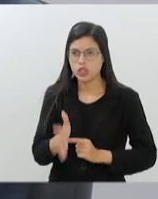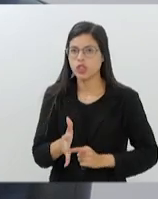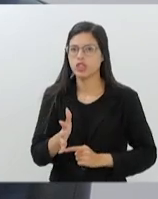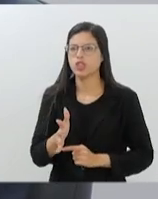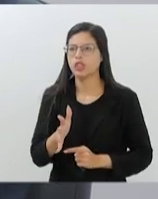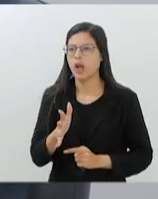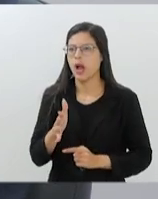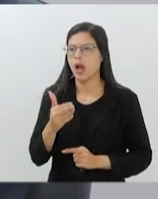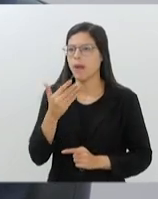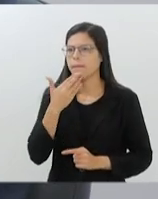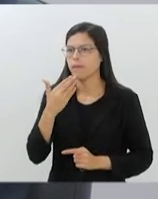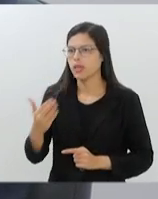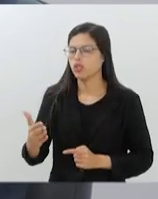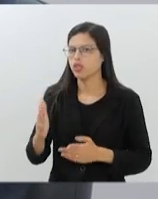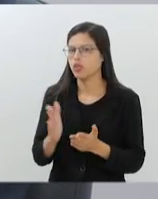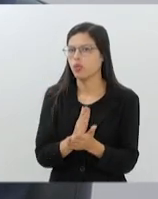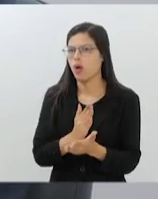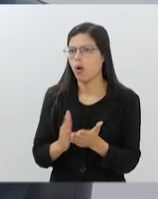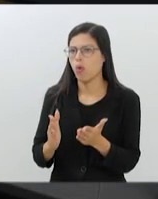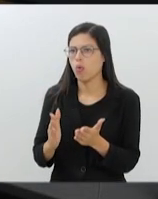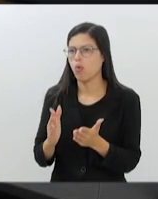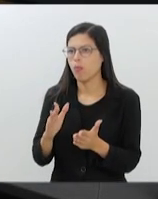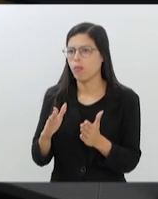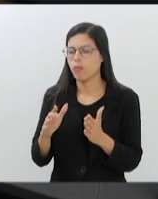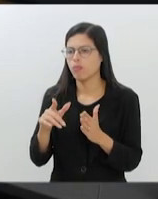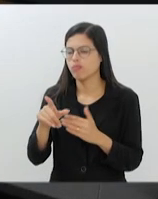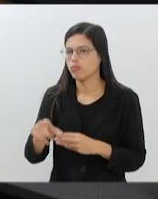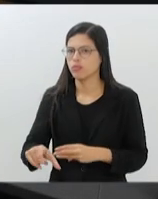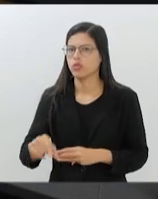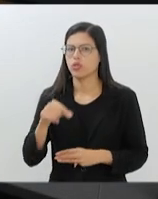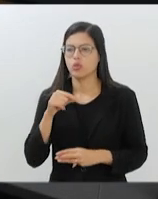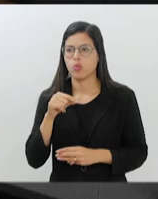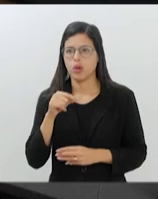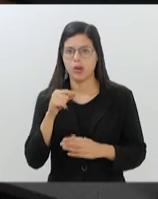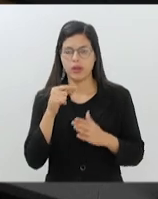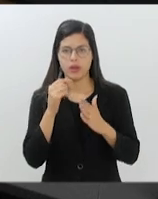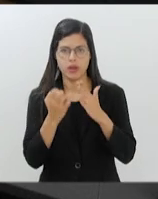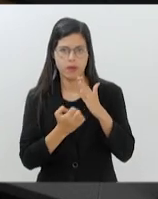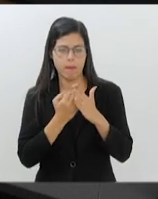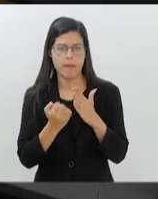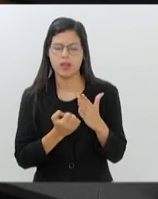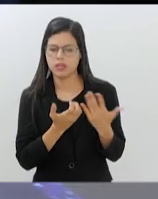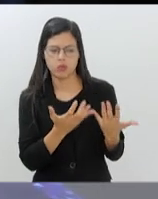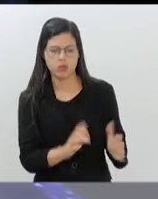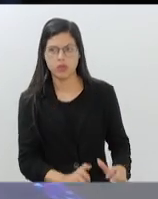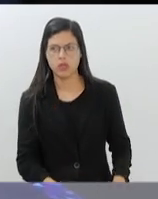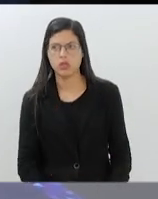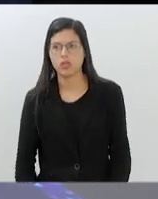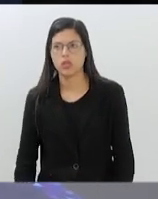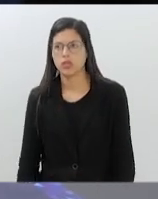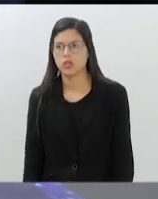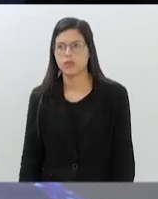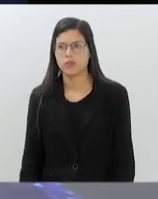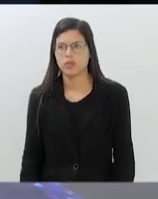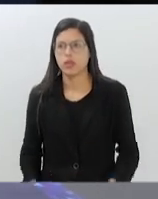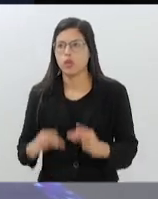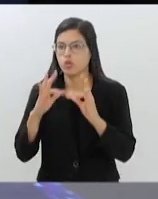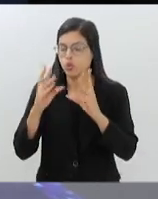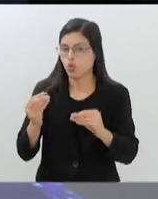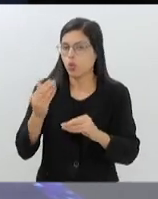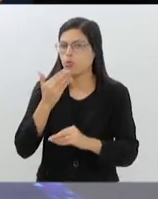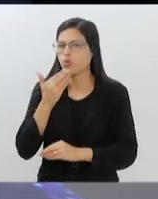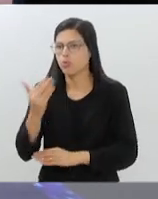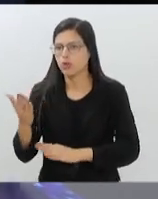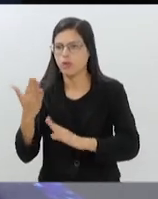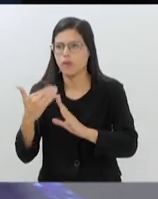a agência negou de fazer esse sendo bastante Claro e para garantir a resposta que vossa excelência deseja de todas as solicitações que